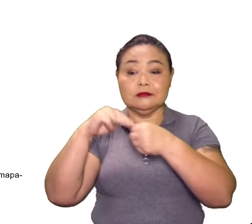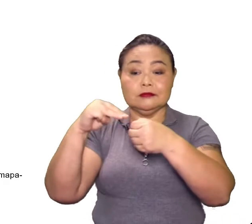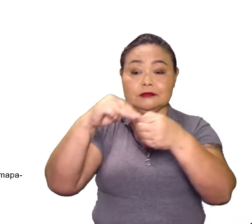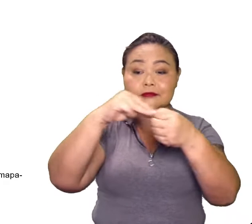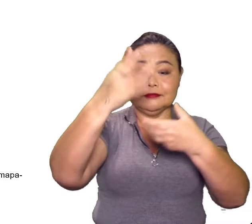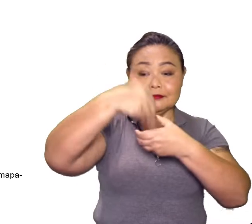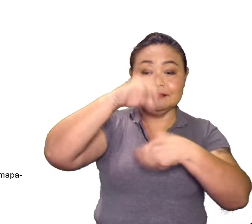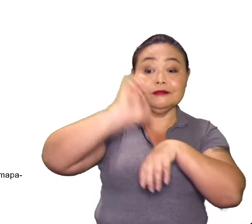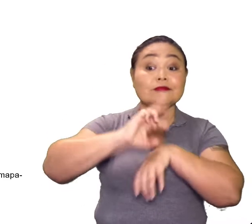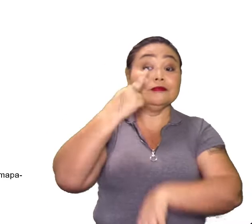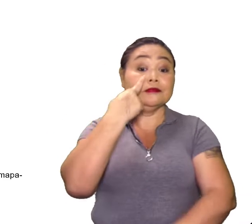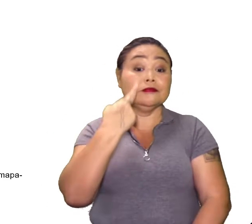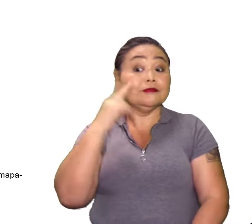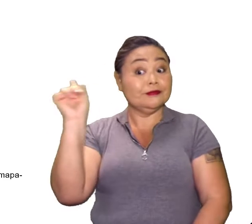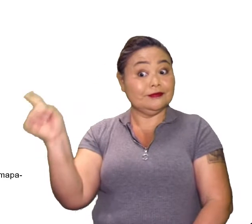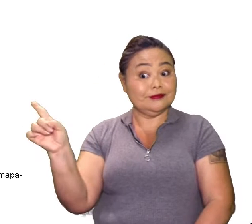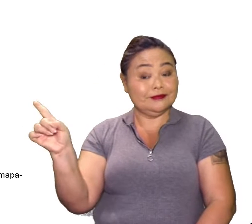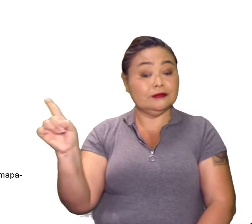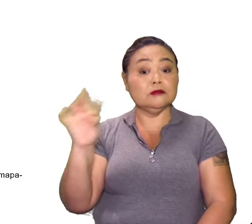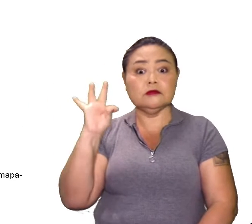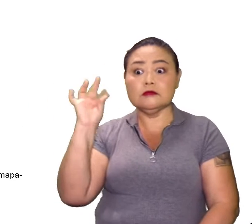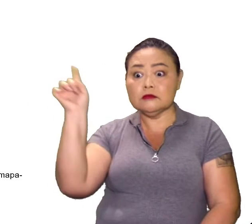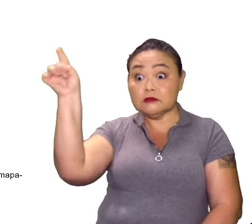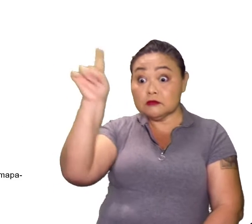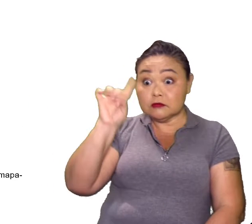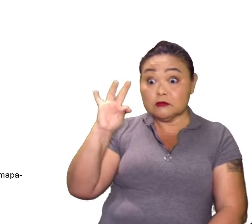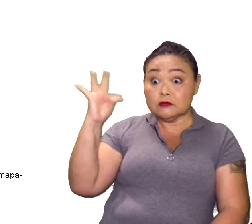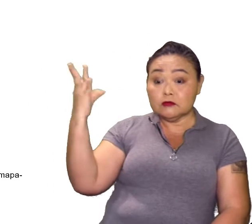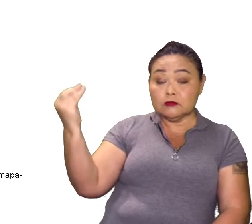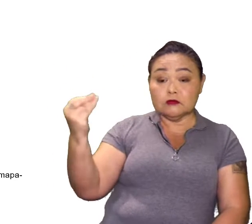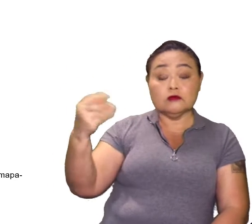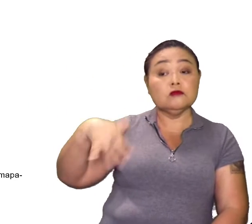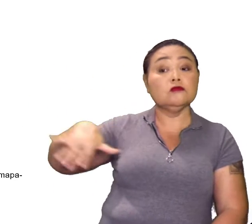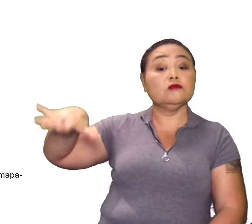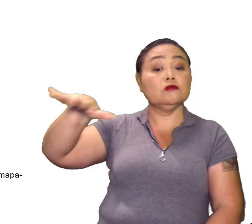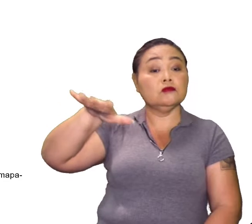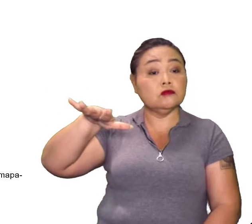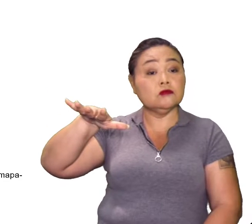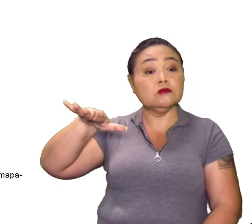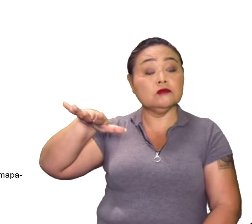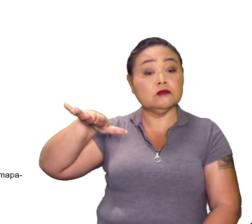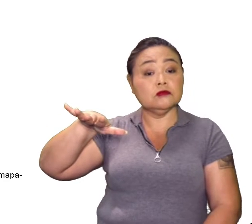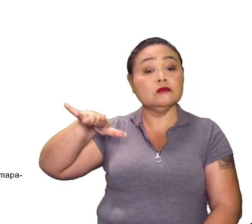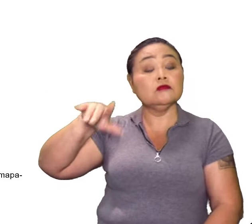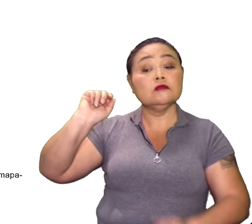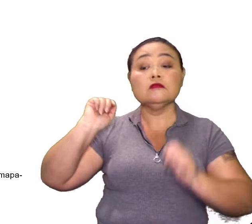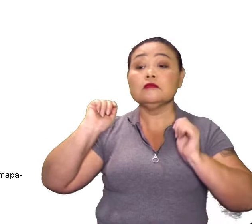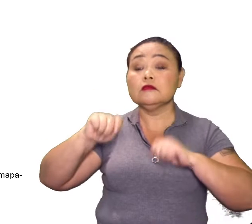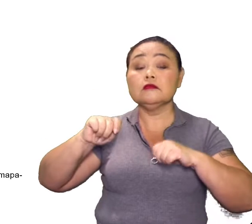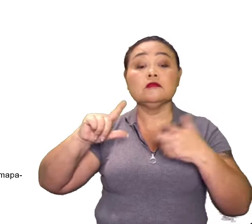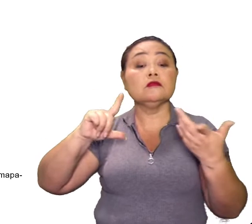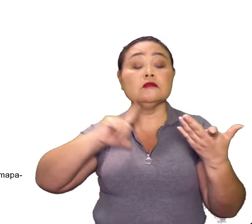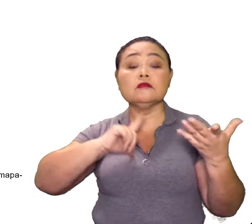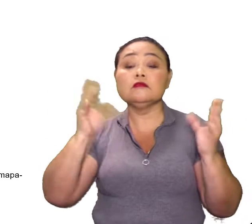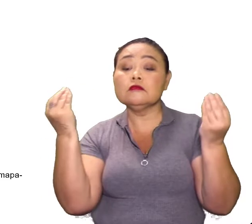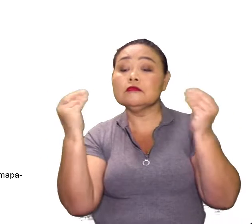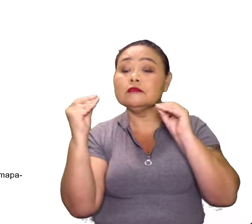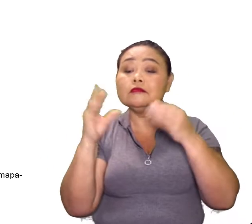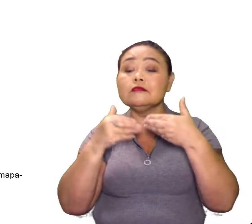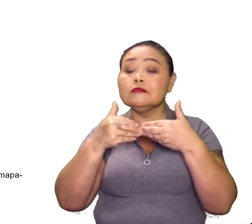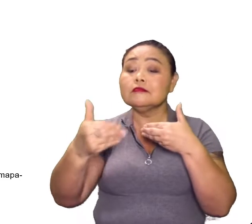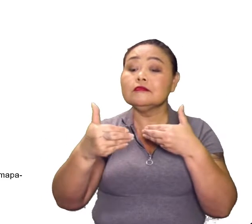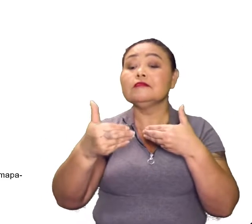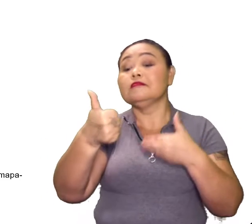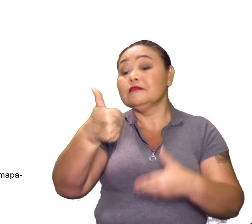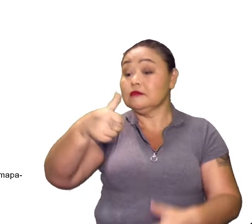municípios do estado de Rondônia, todos eles, boa parte, podemos dizer assim, foram formados a partir